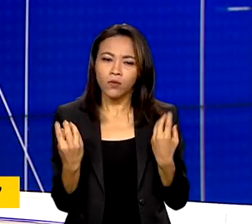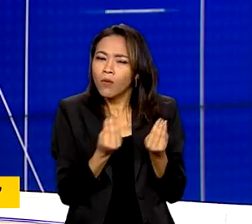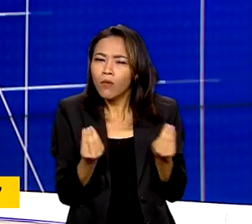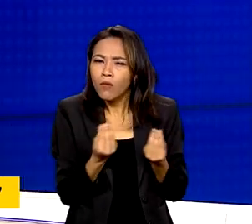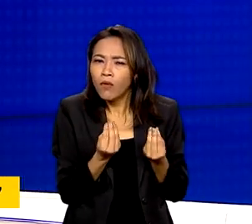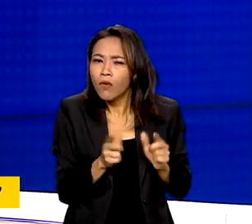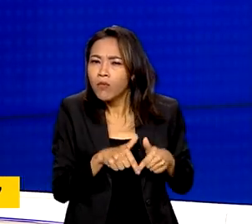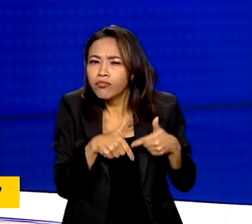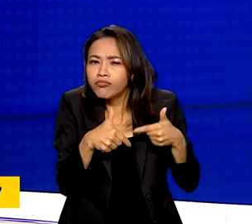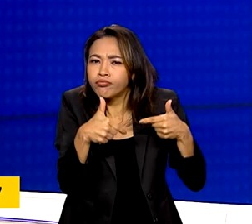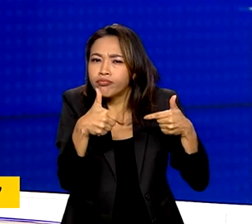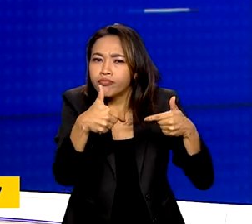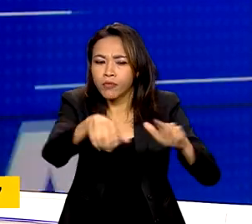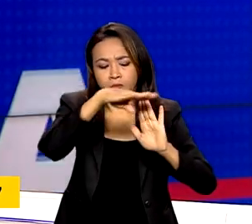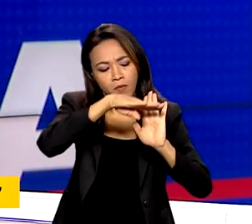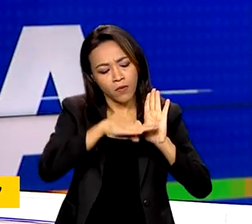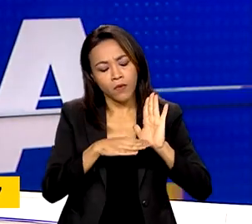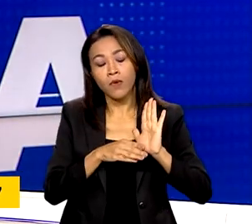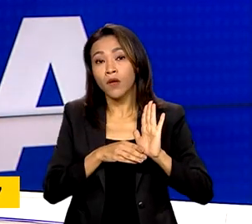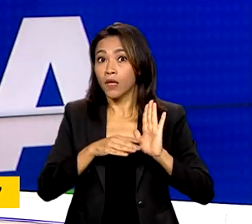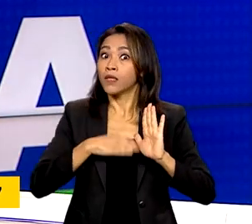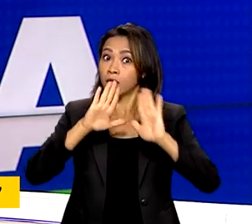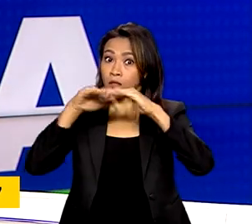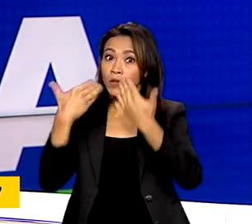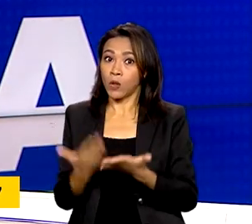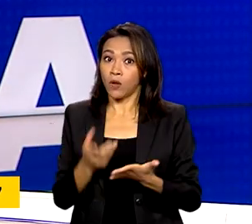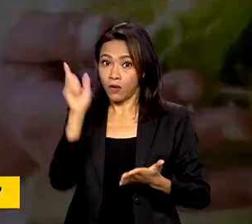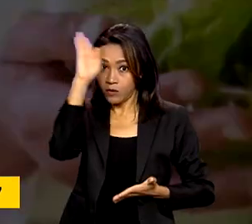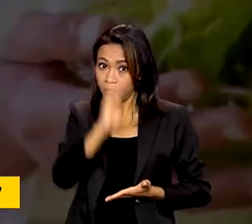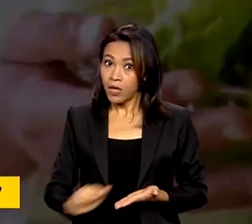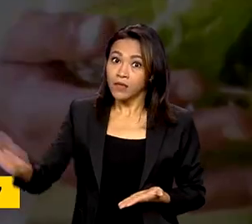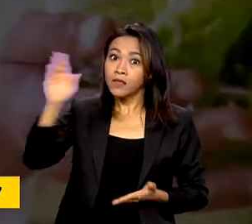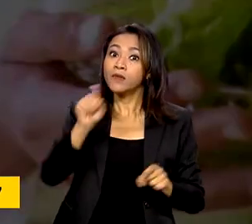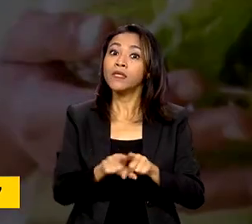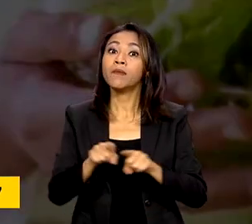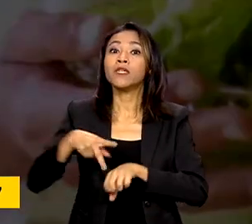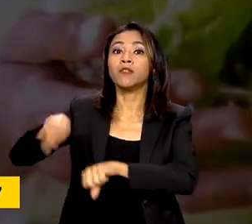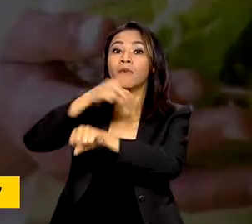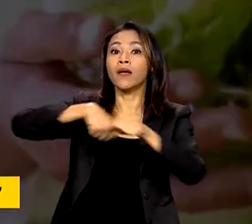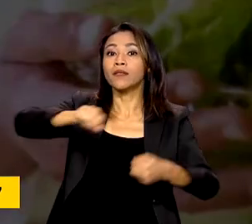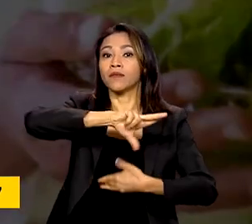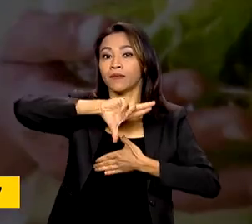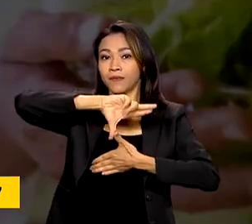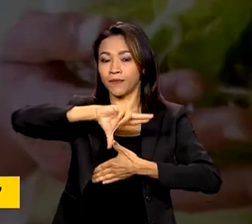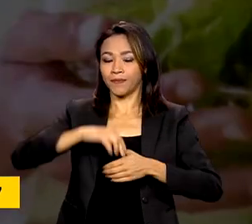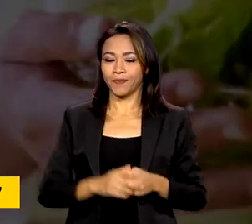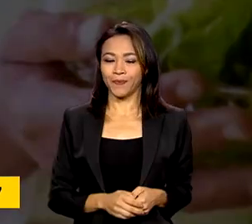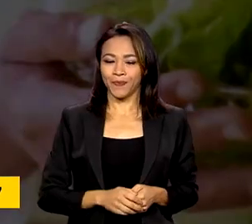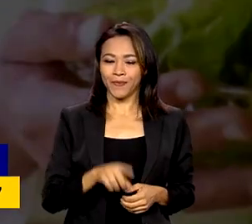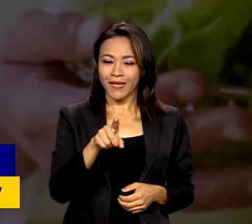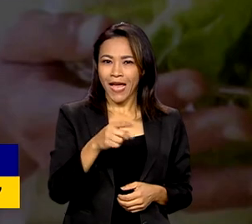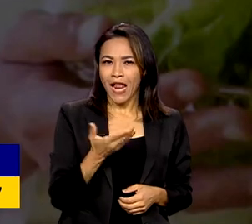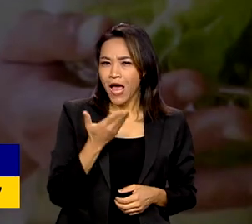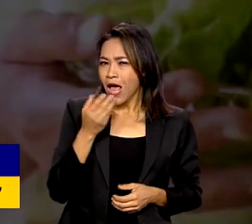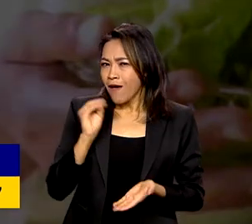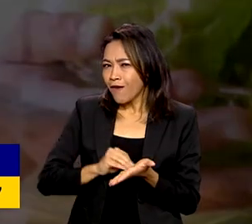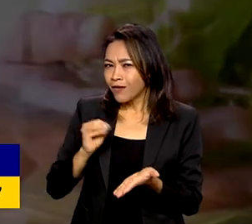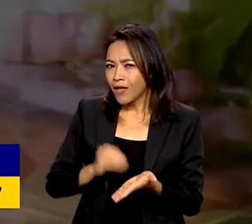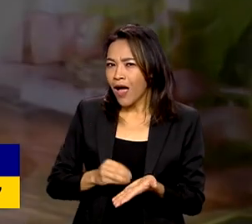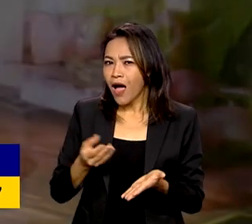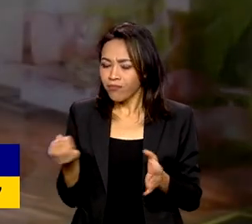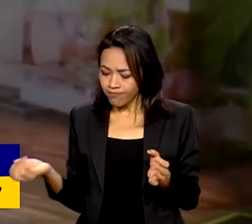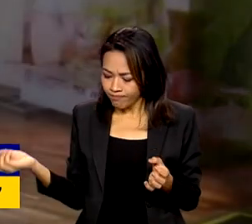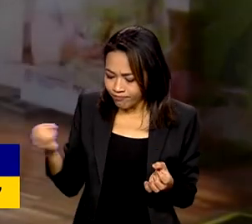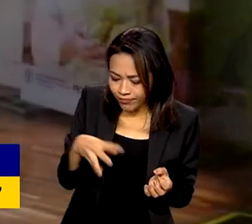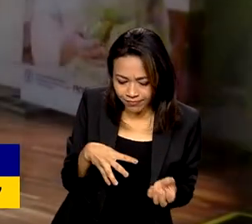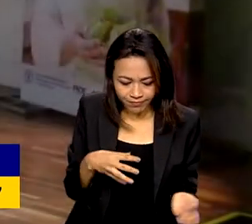programas nas escolas do Brasil e de países da América Latina Orelha não pode faltar Vou